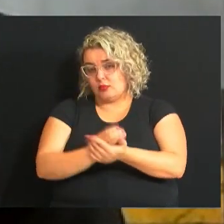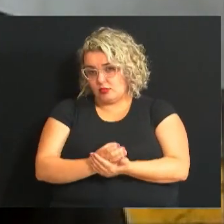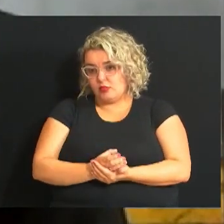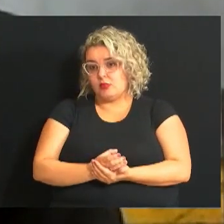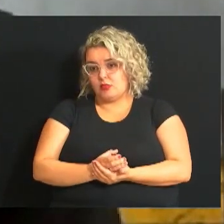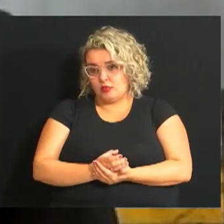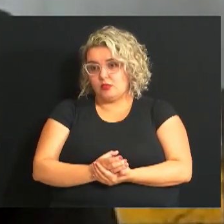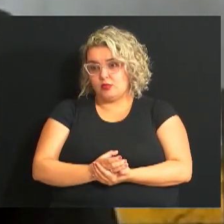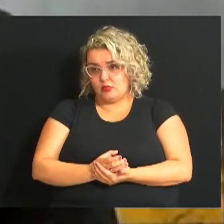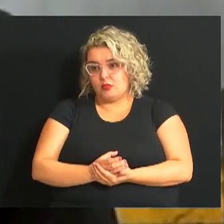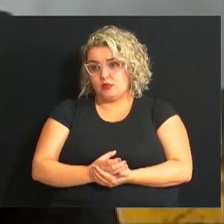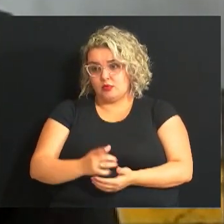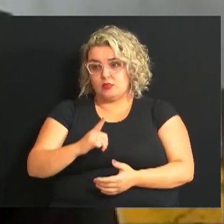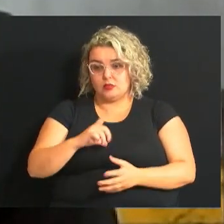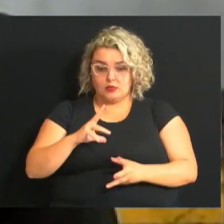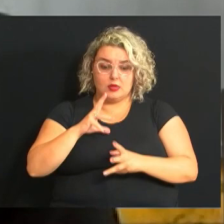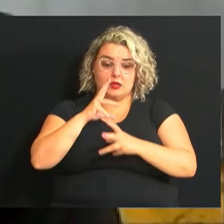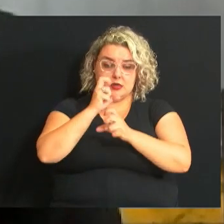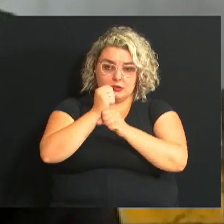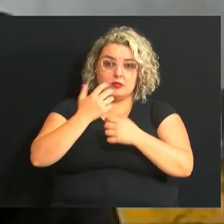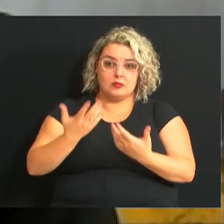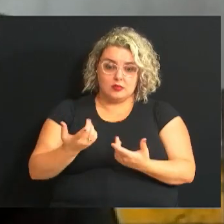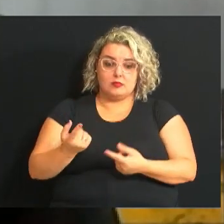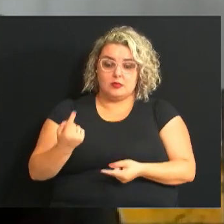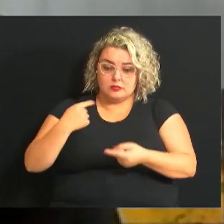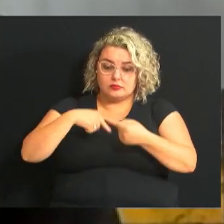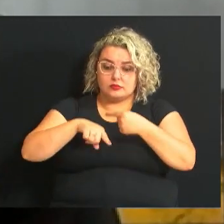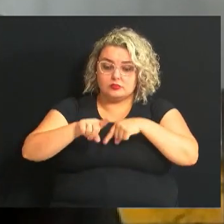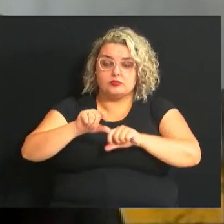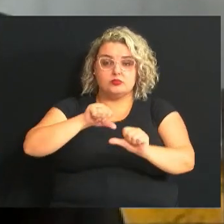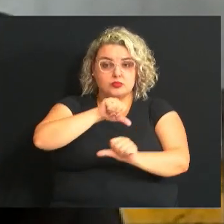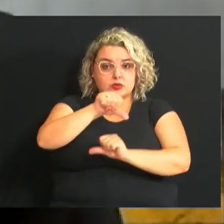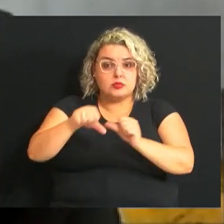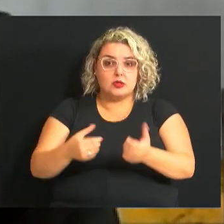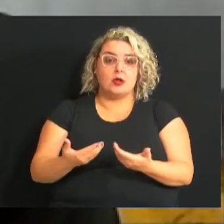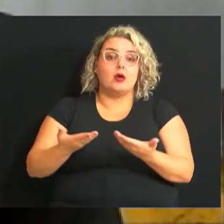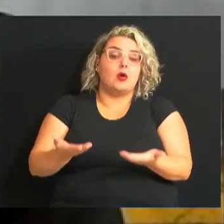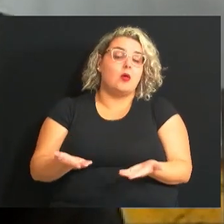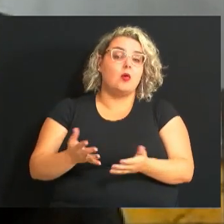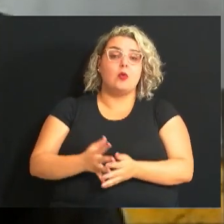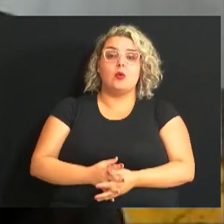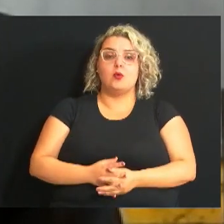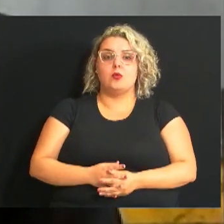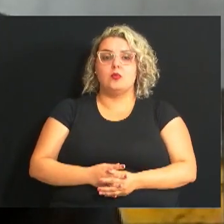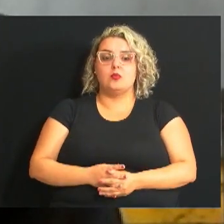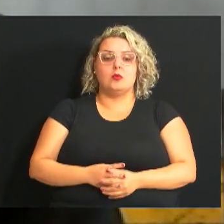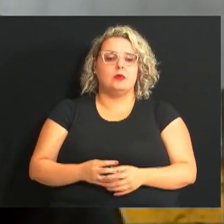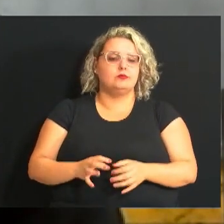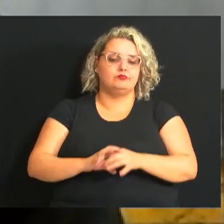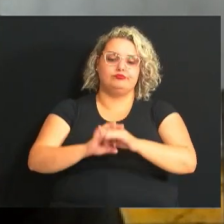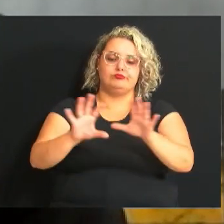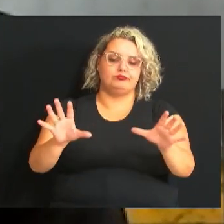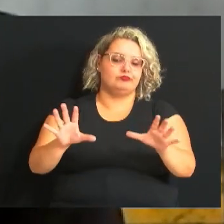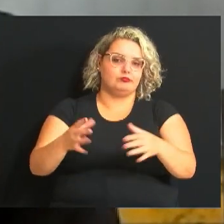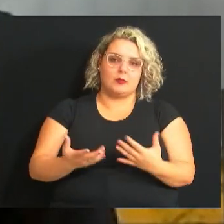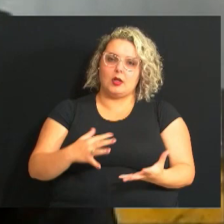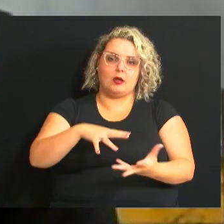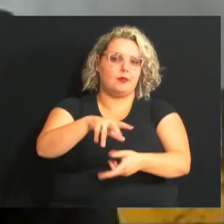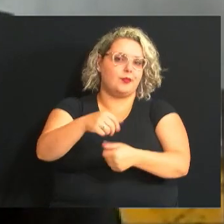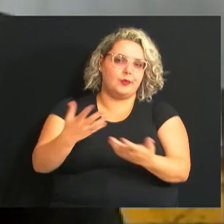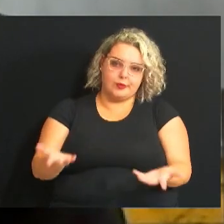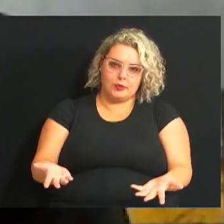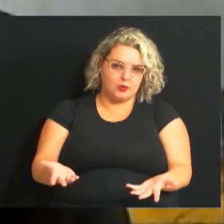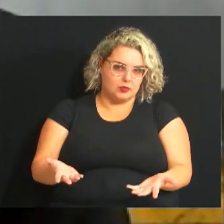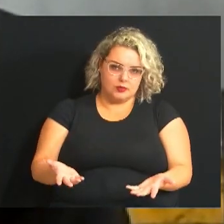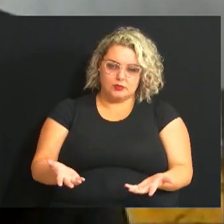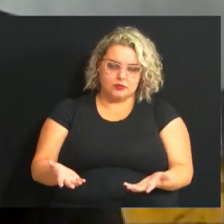vai ter a força ali para dar a volta por cima, ou você entregar as circunstâncias do mundo, né? Entregar sua vida às circunstâncias